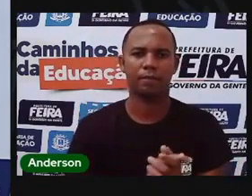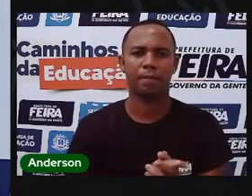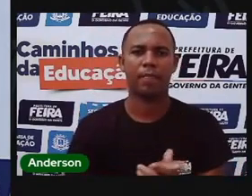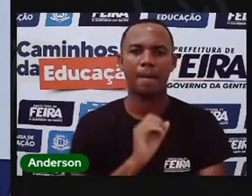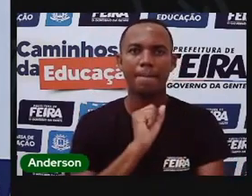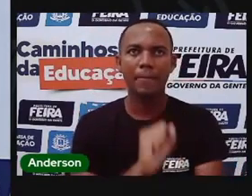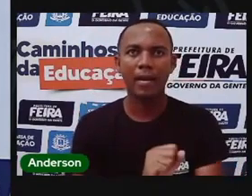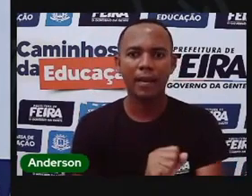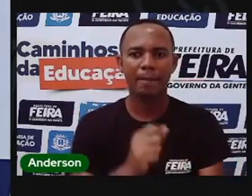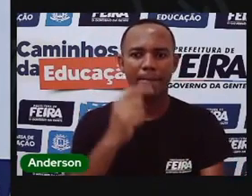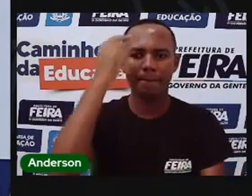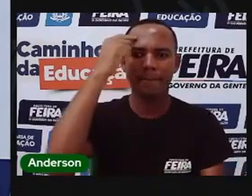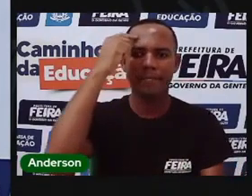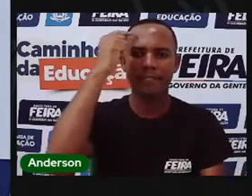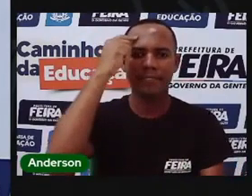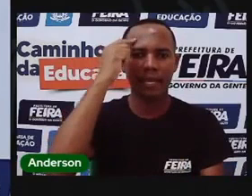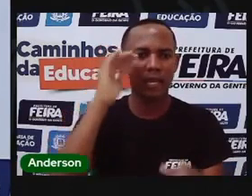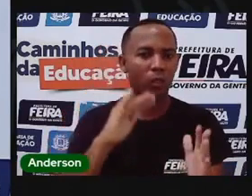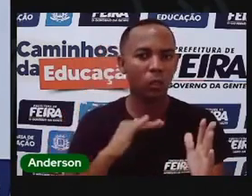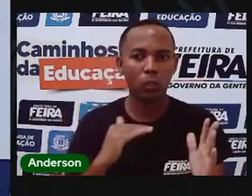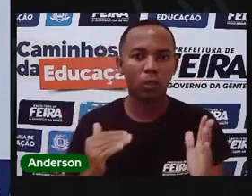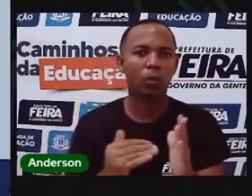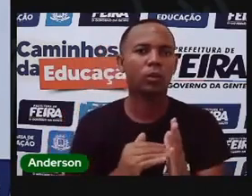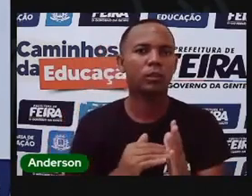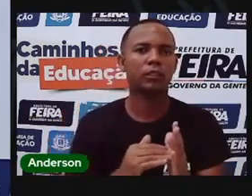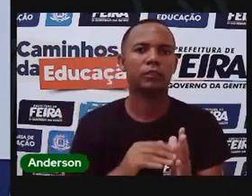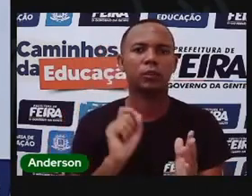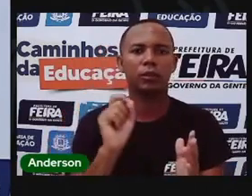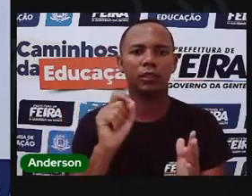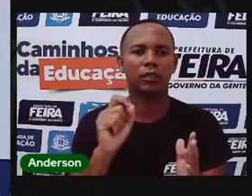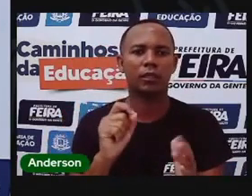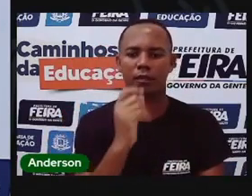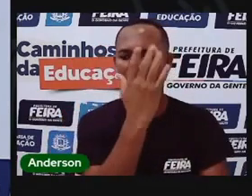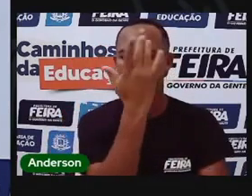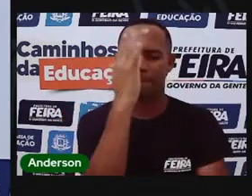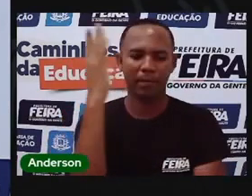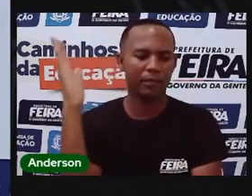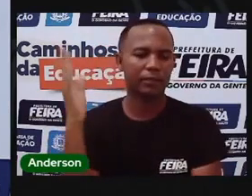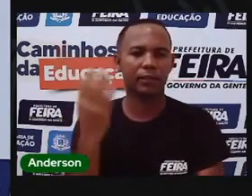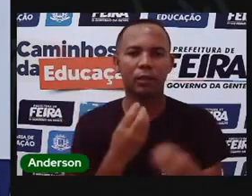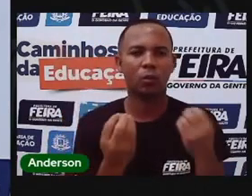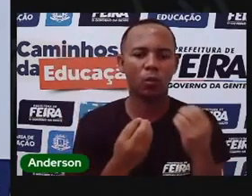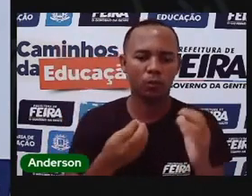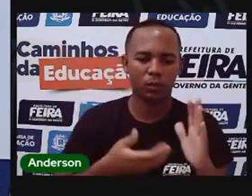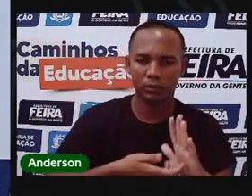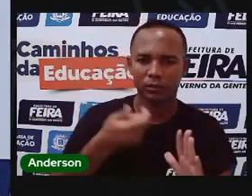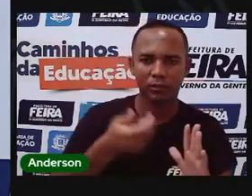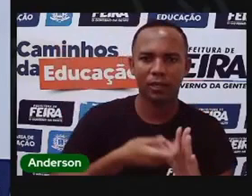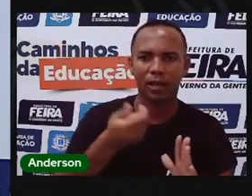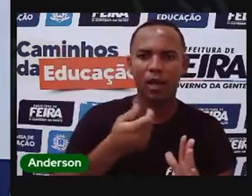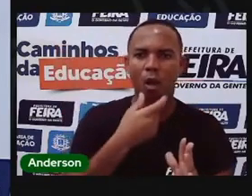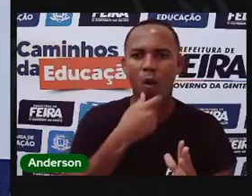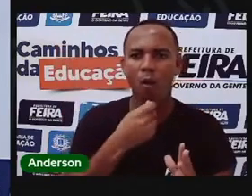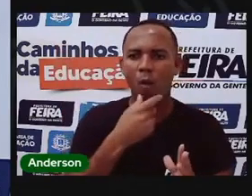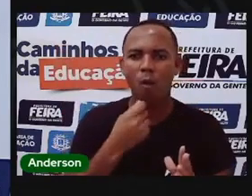para pensar e tirar todas as plantas, todas do planeta, o homem, ele vai sobreviver? Não